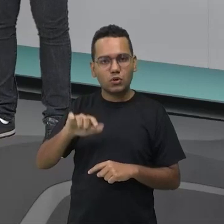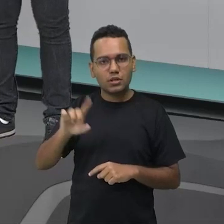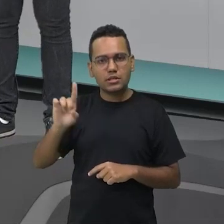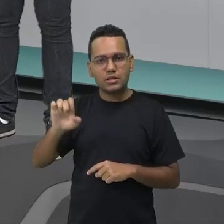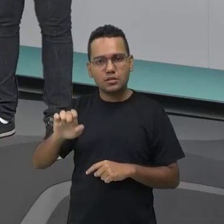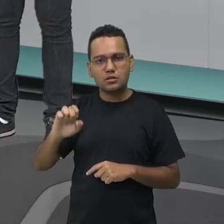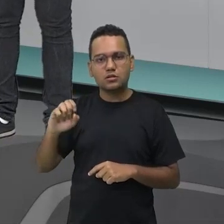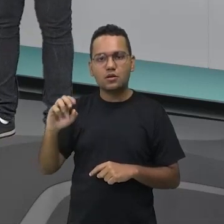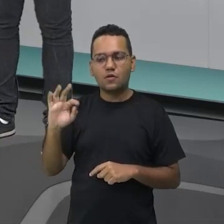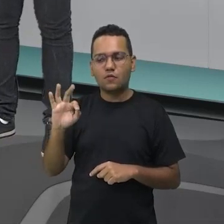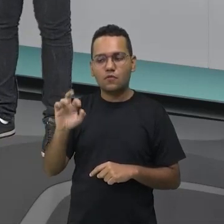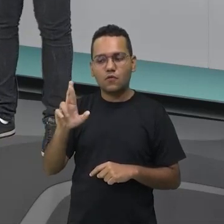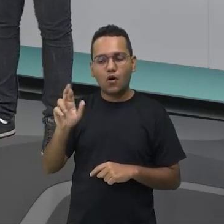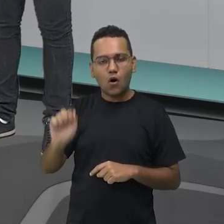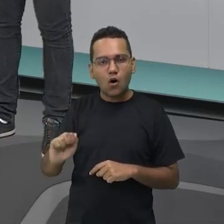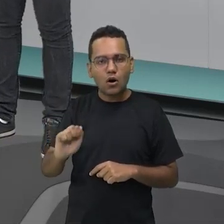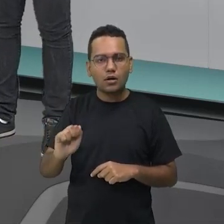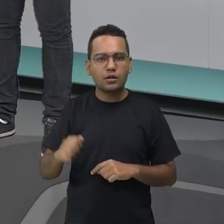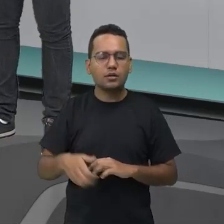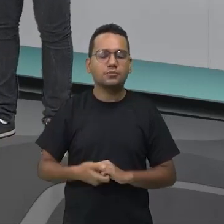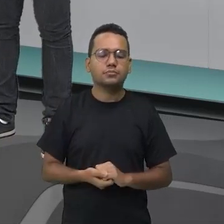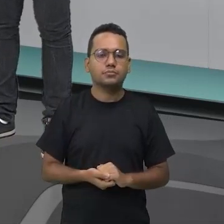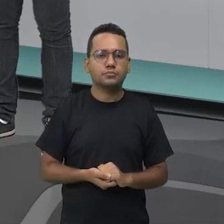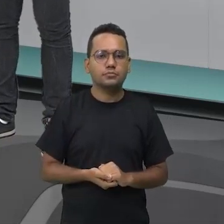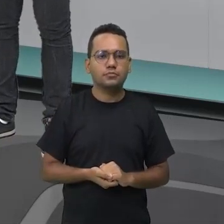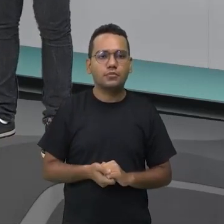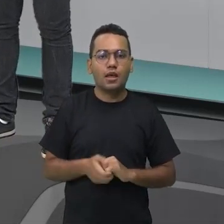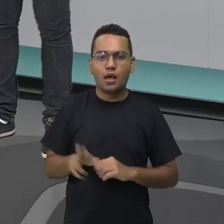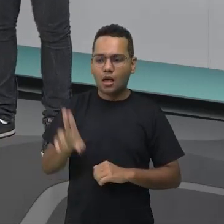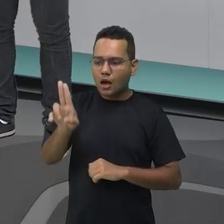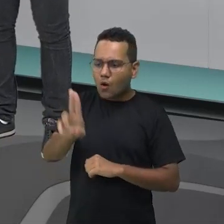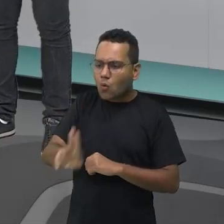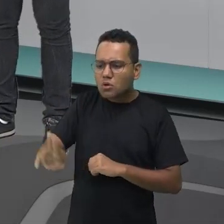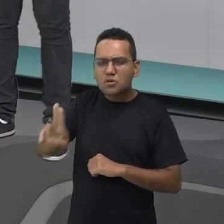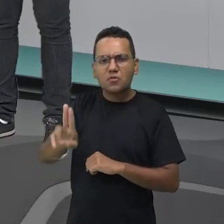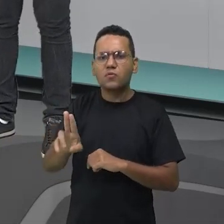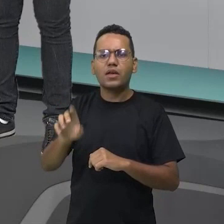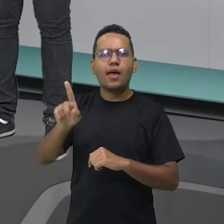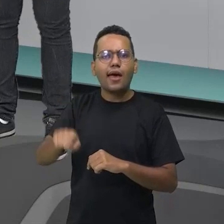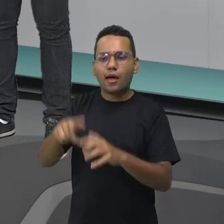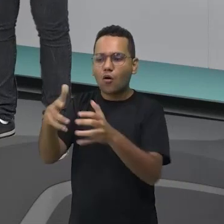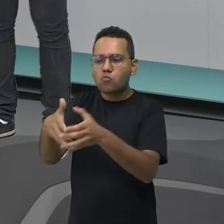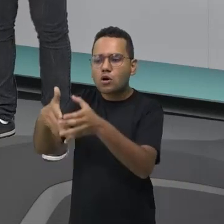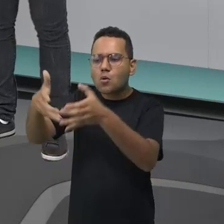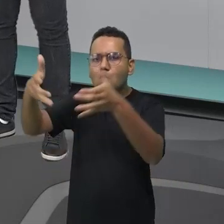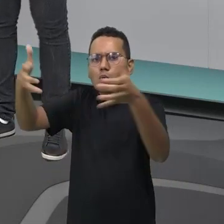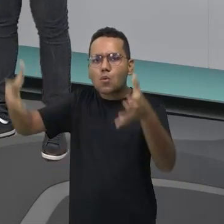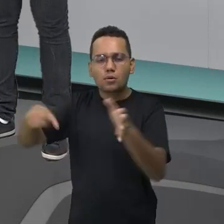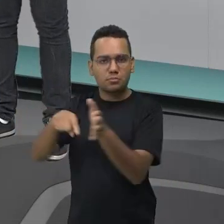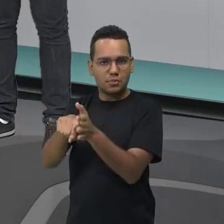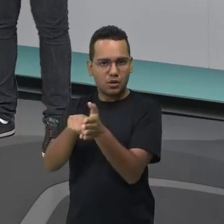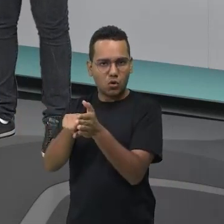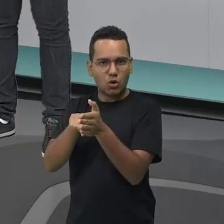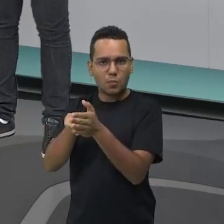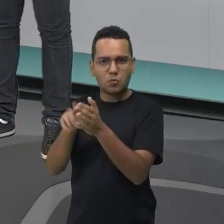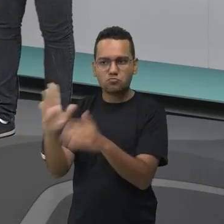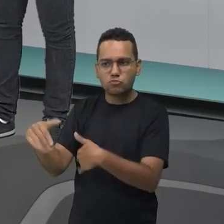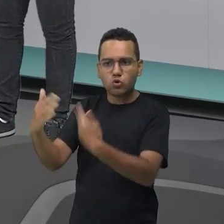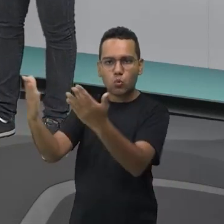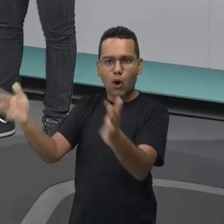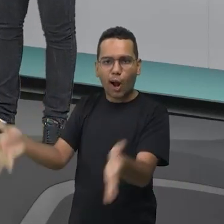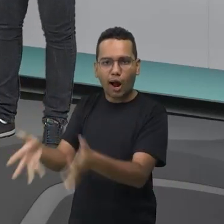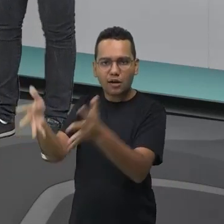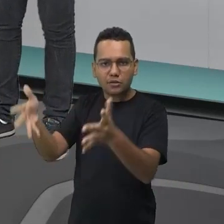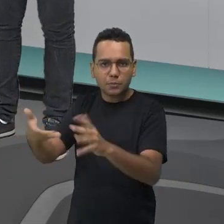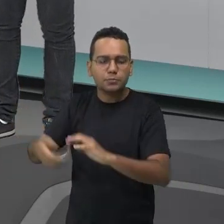que as universidades elas são ambientes em que se faz ciência no nosso país, ok?